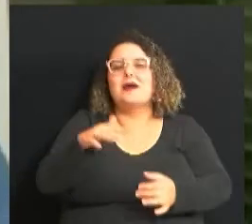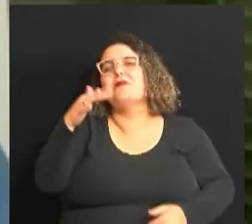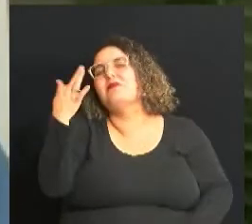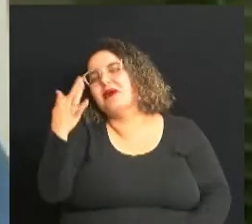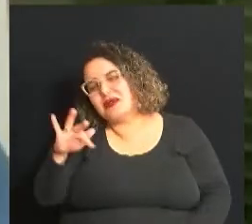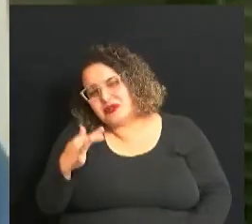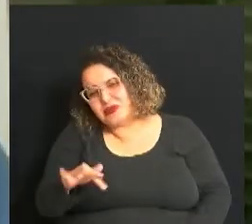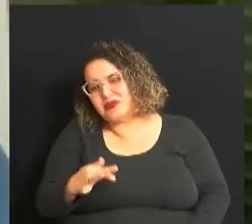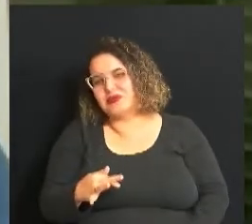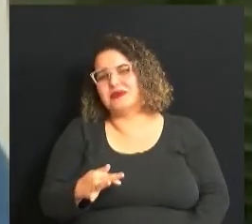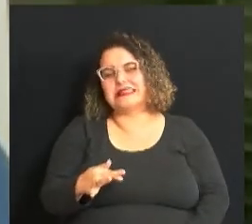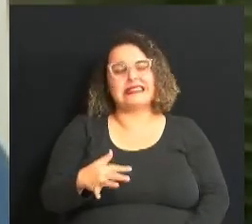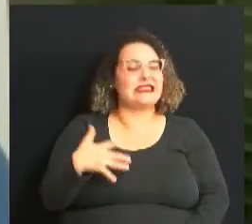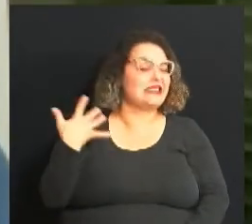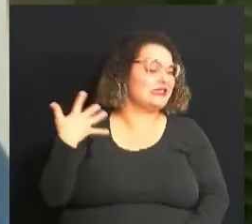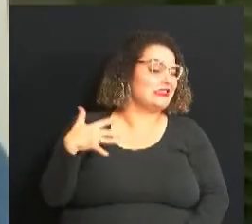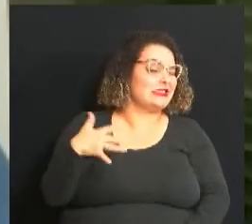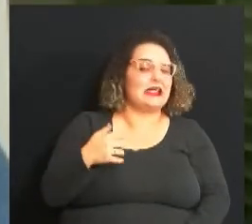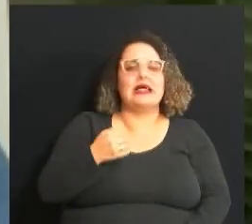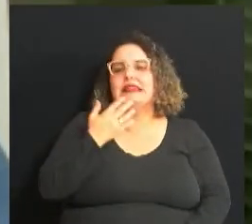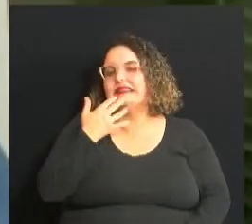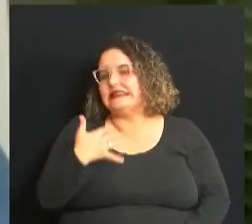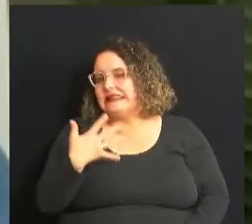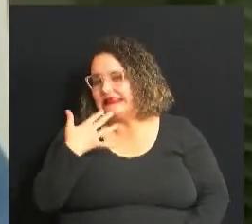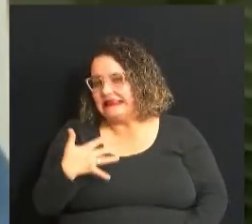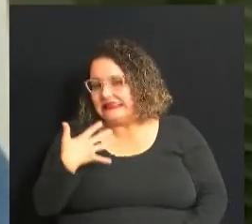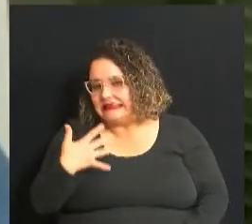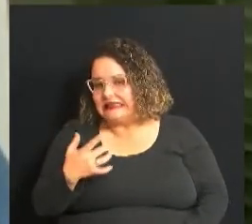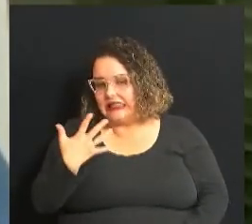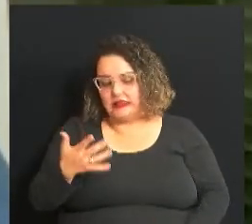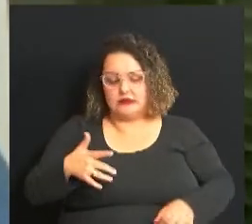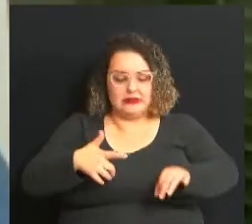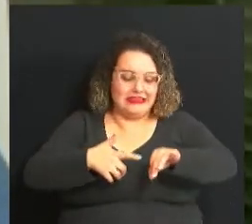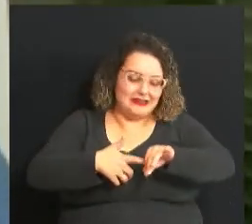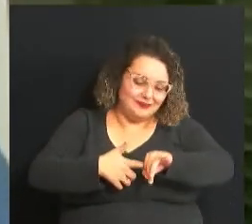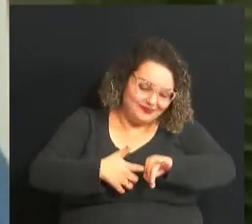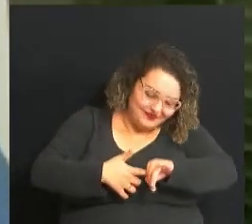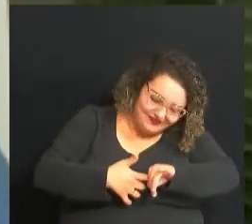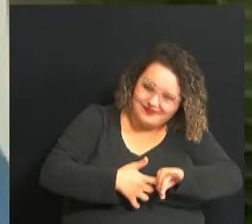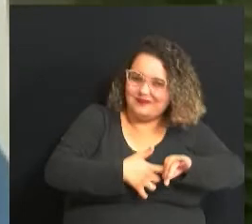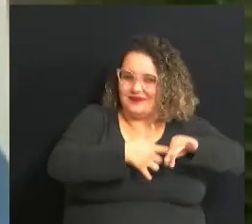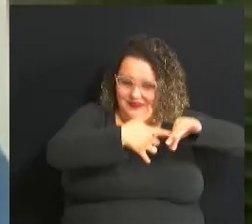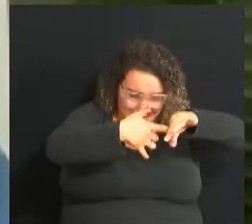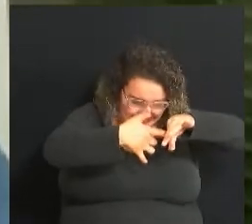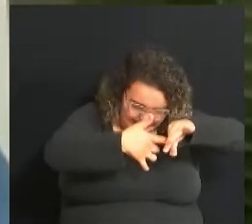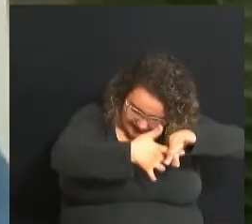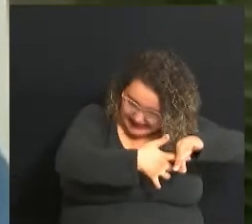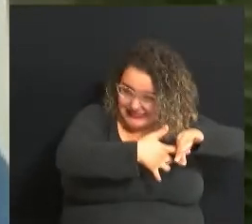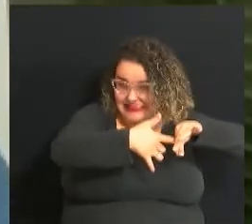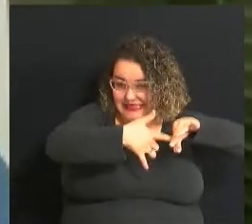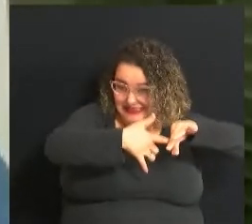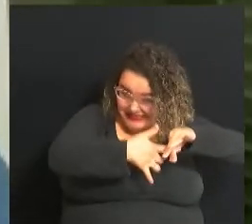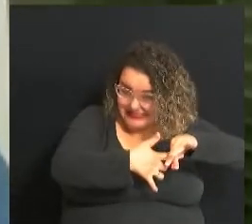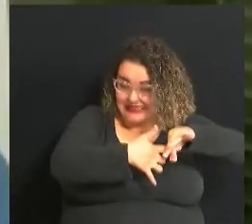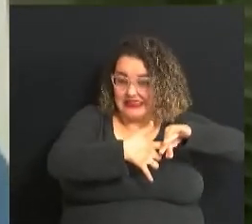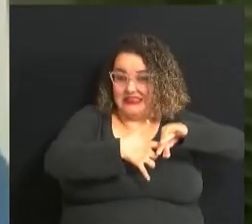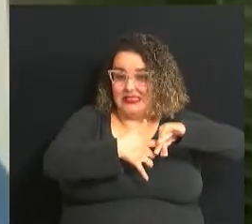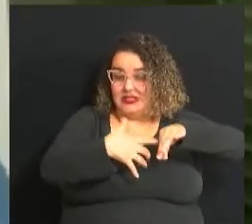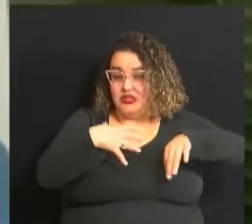dói, leva a sangramentos. E se ela é forçada a expor a glande de